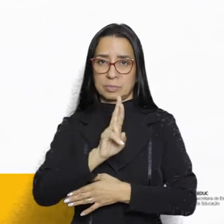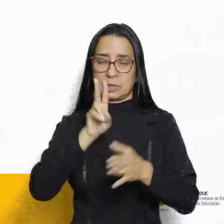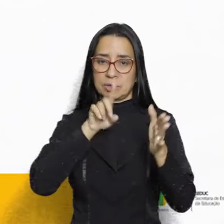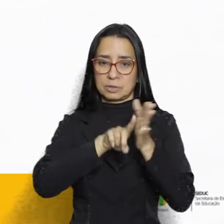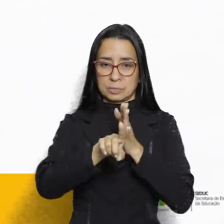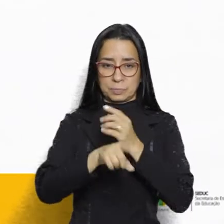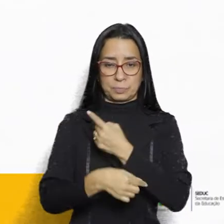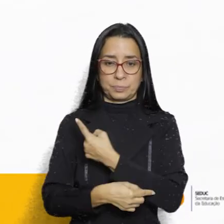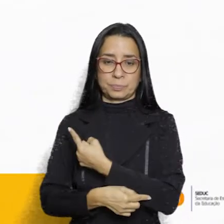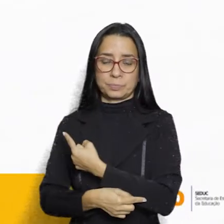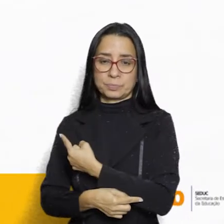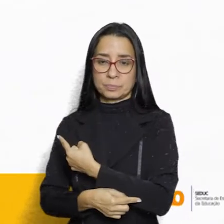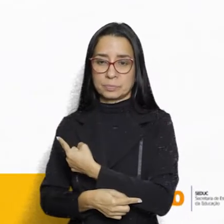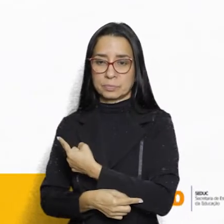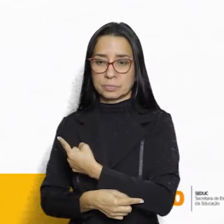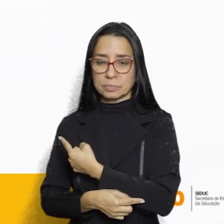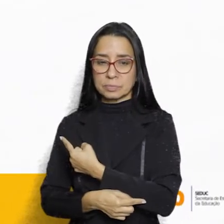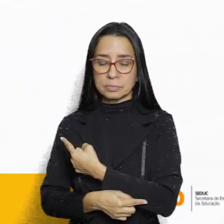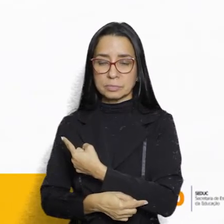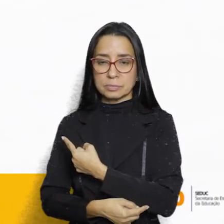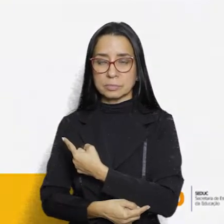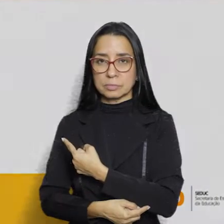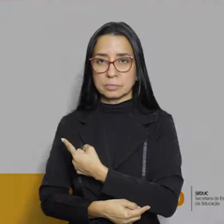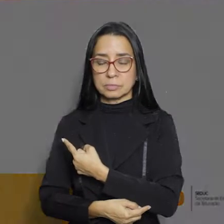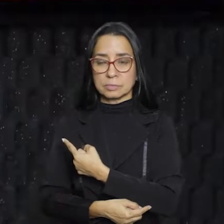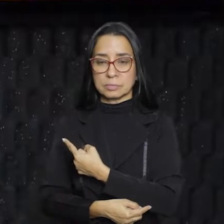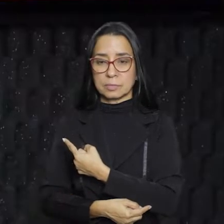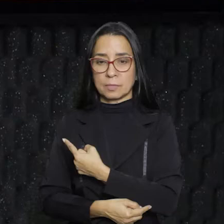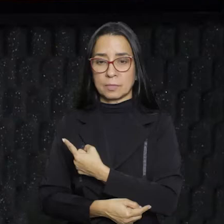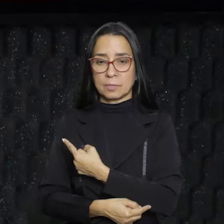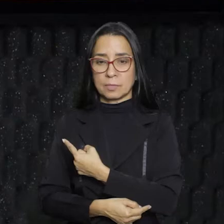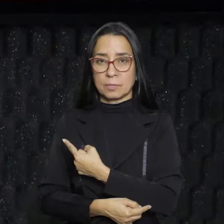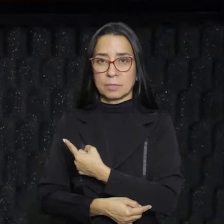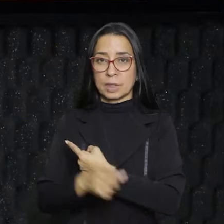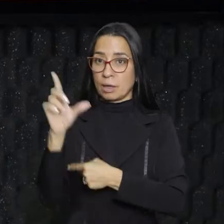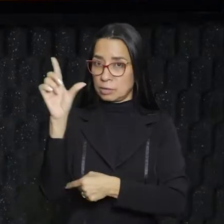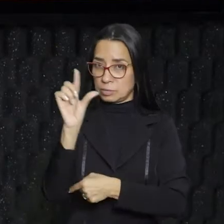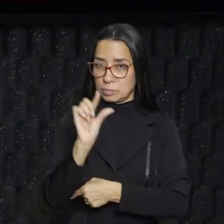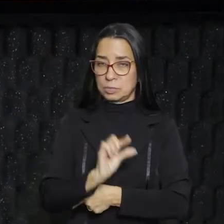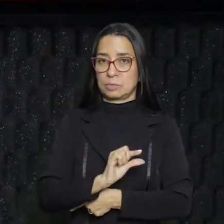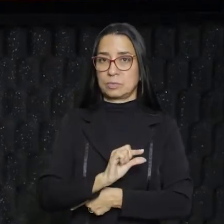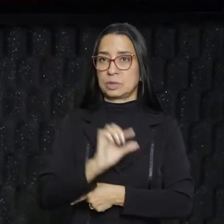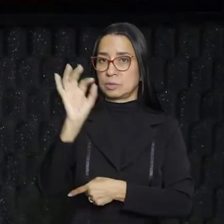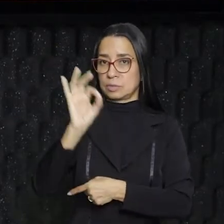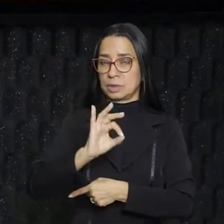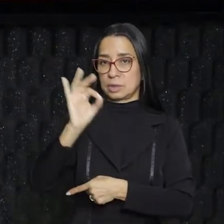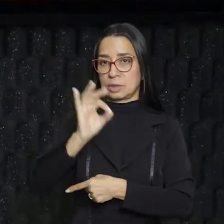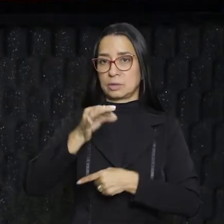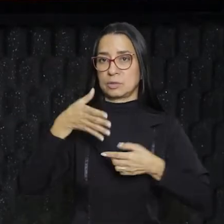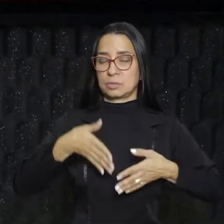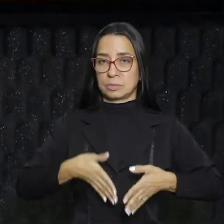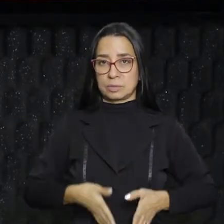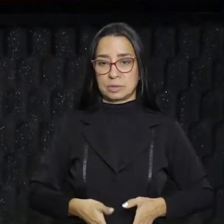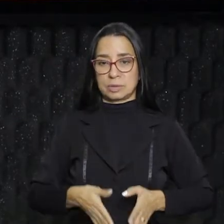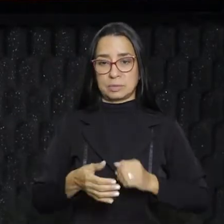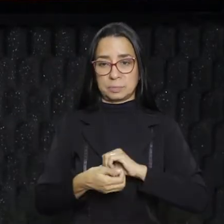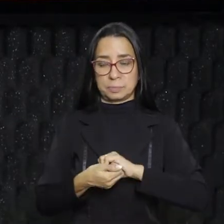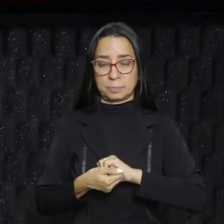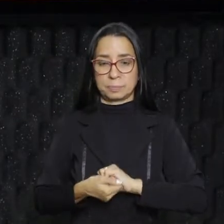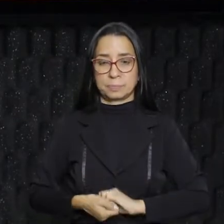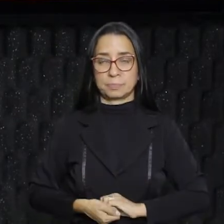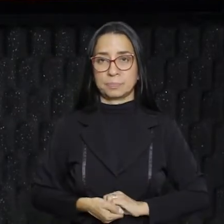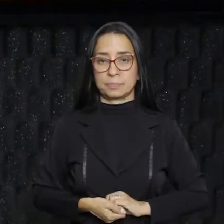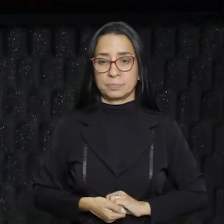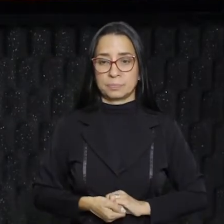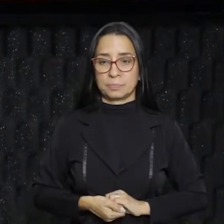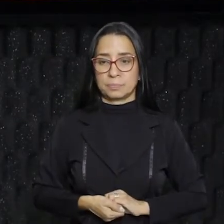meados do século XX, o fenômeno social descrito, ou seja, a queda da taxa de natalidade, a gente já sabe que a mortalidade estava baixa, tá